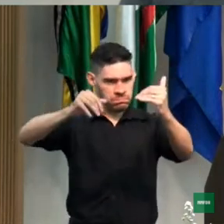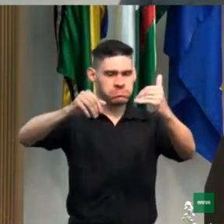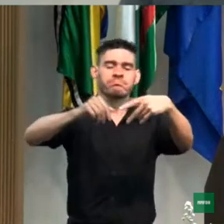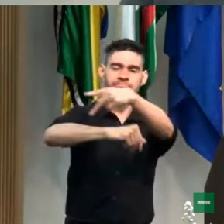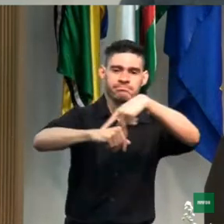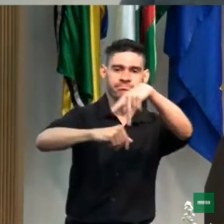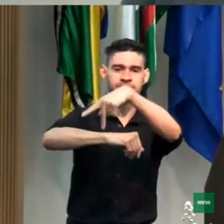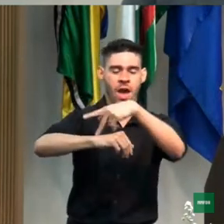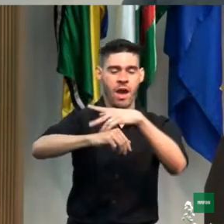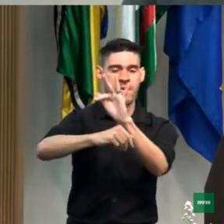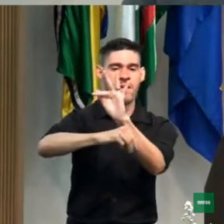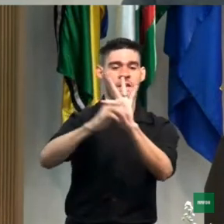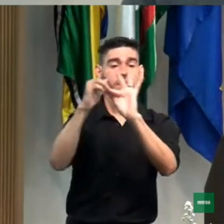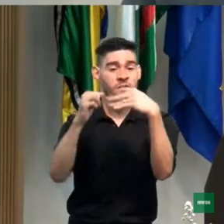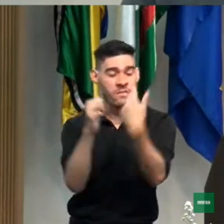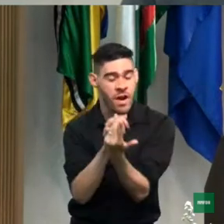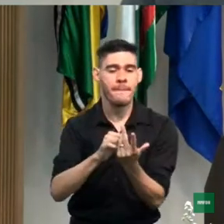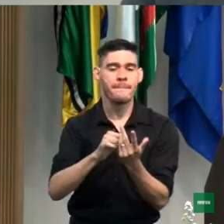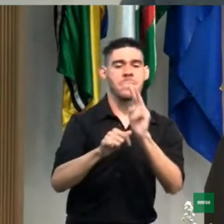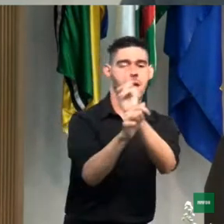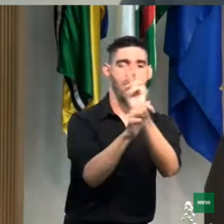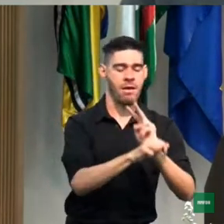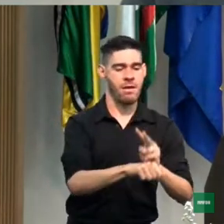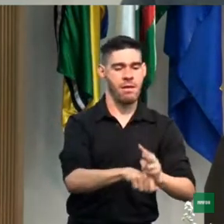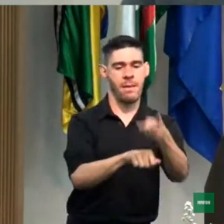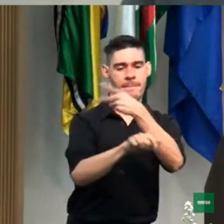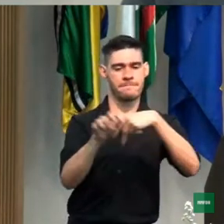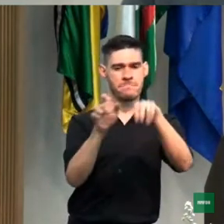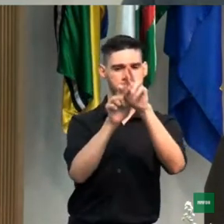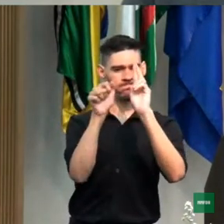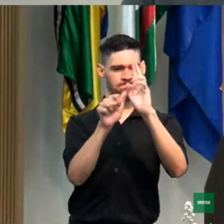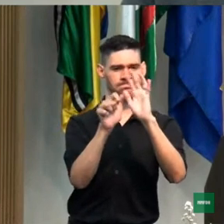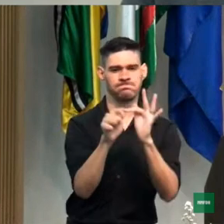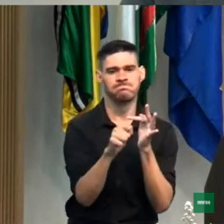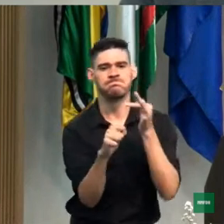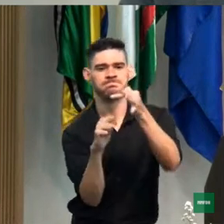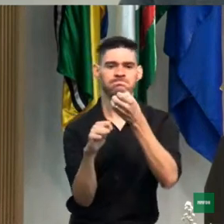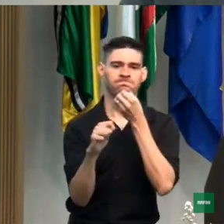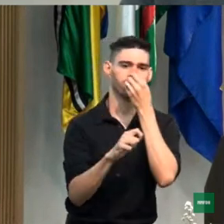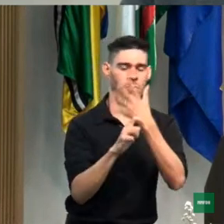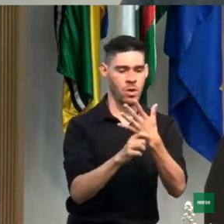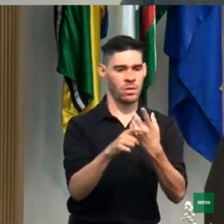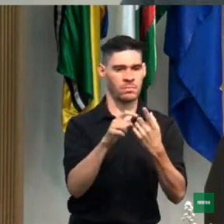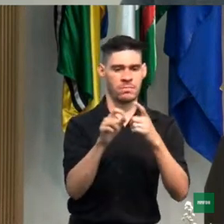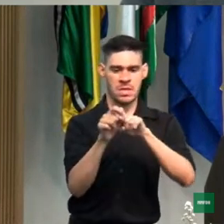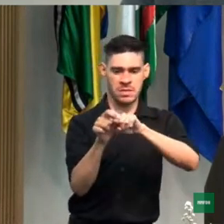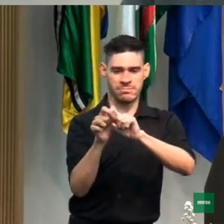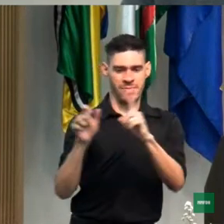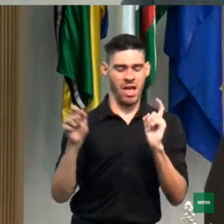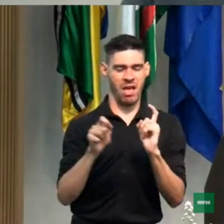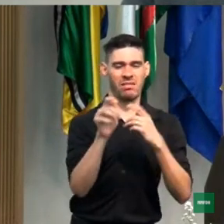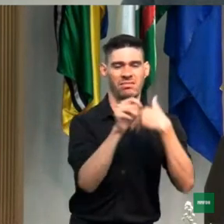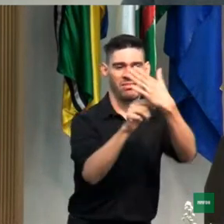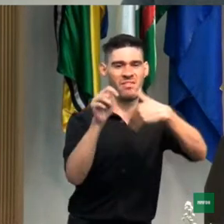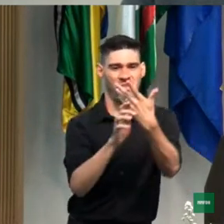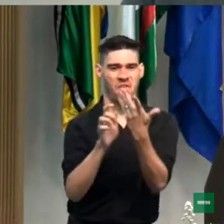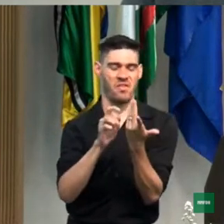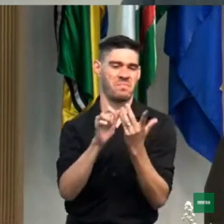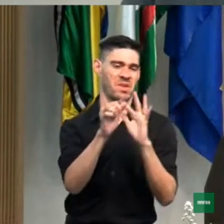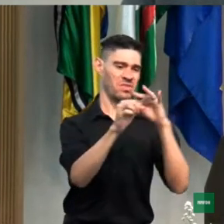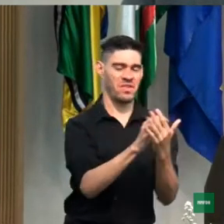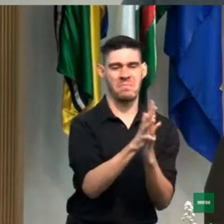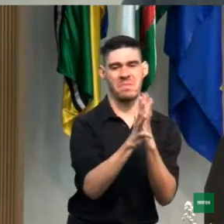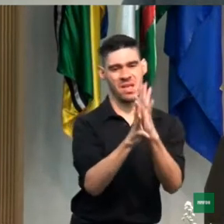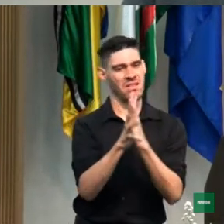nação próspera. Não tem como dissociar prosperidade, desenvolvimento de família. Não dá, gente. Não